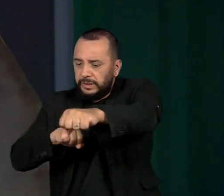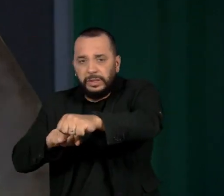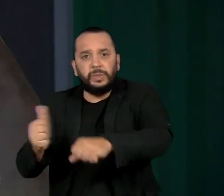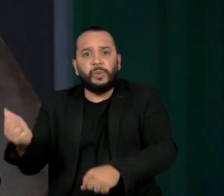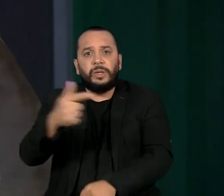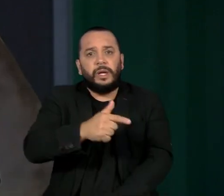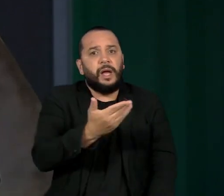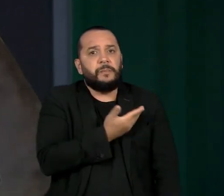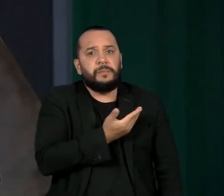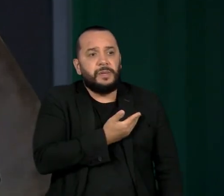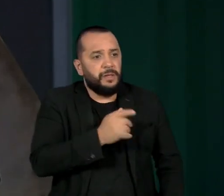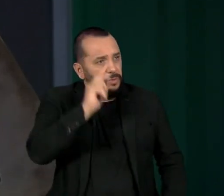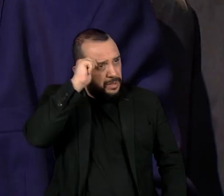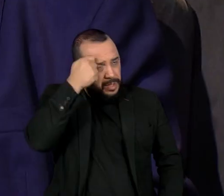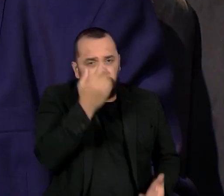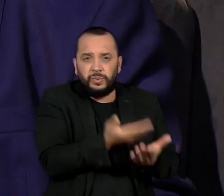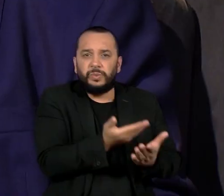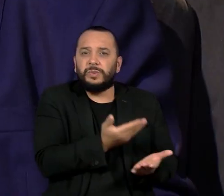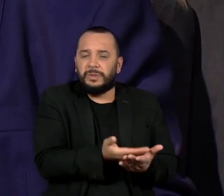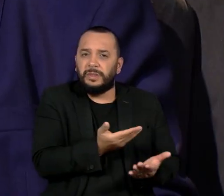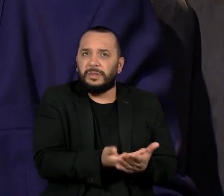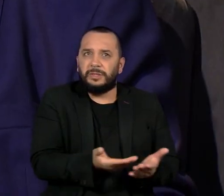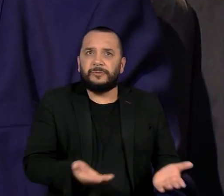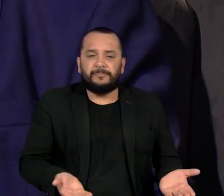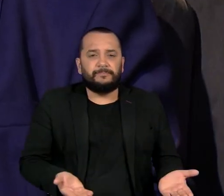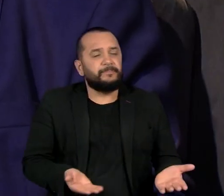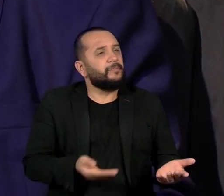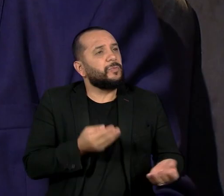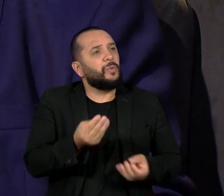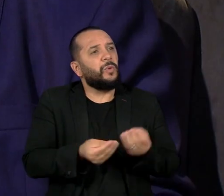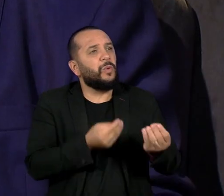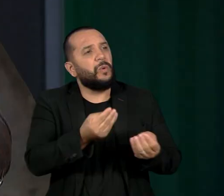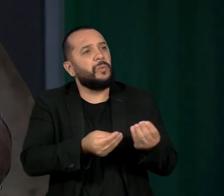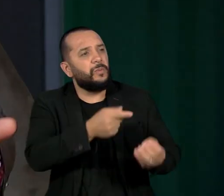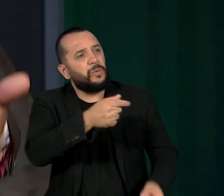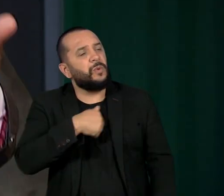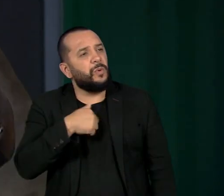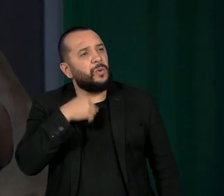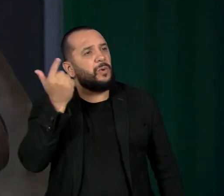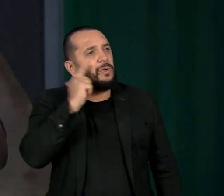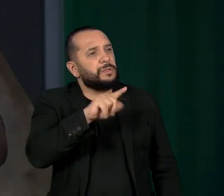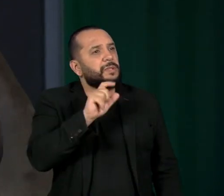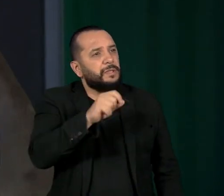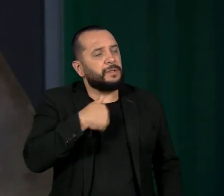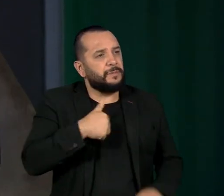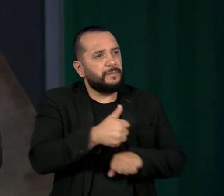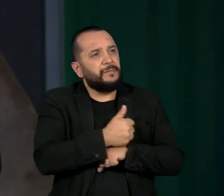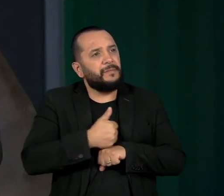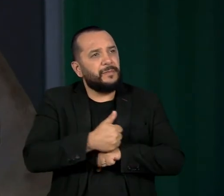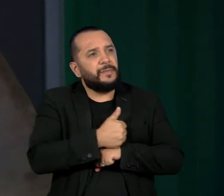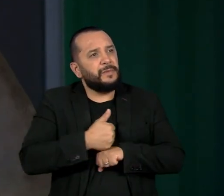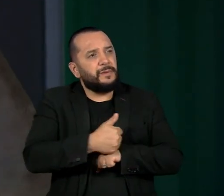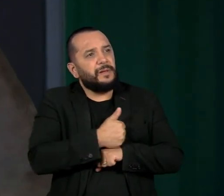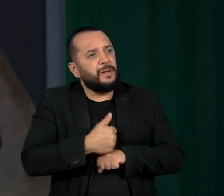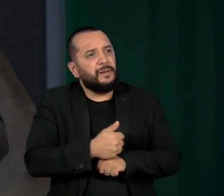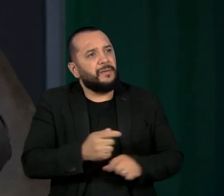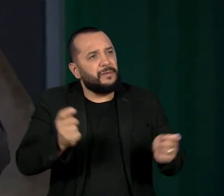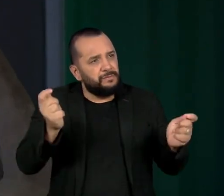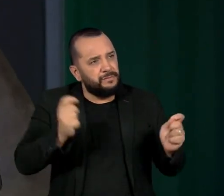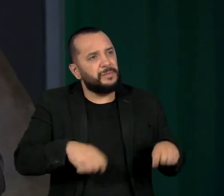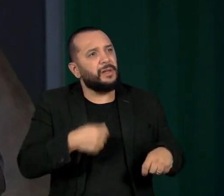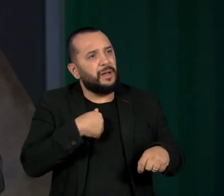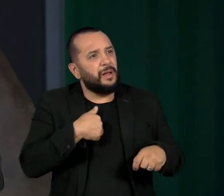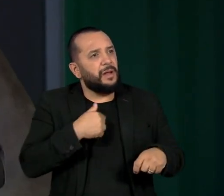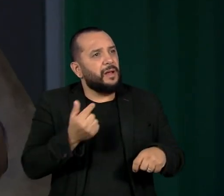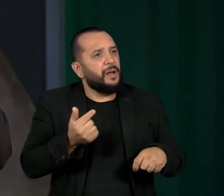negros na sala de aula ou naquele laboratório. Como é que nós podemos garantir que esses profissionais possam mesmo chegar no